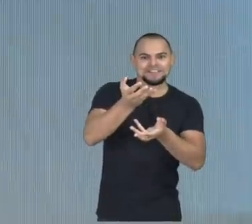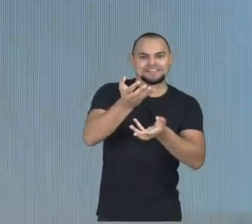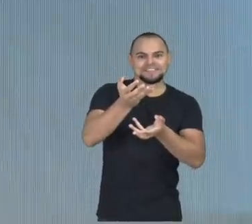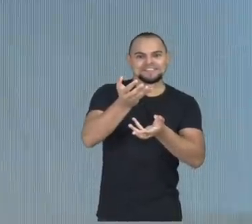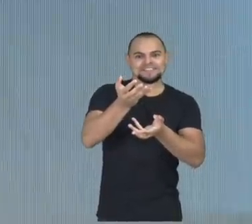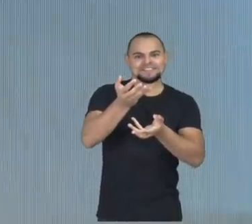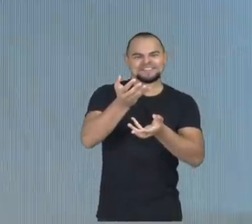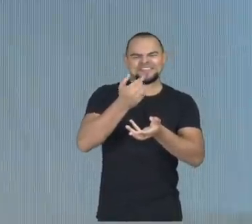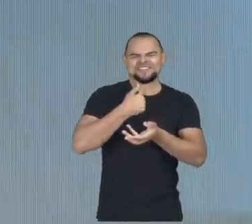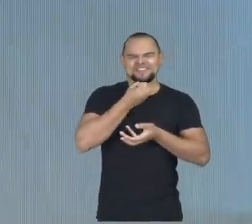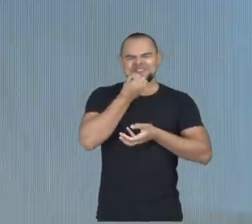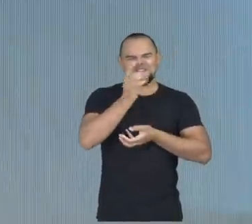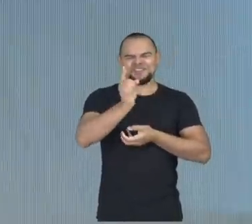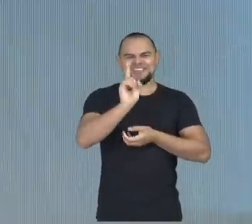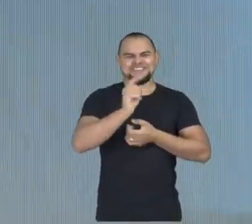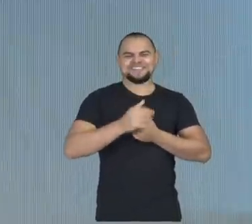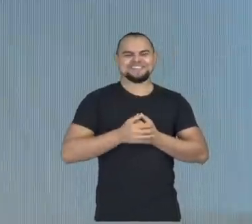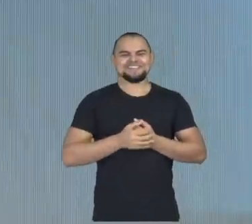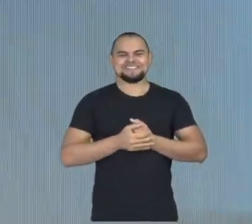Conto não, não?